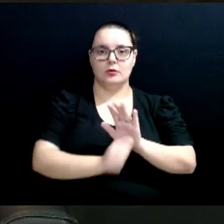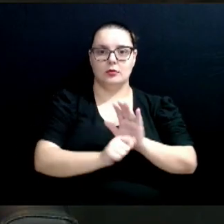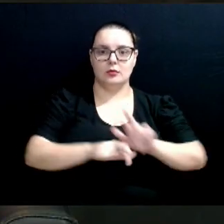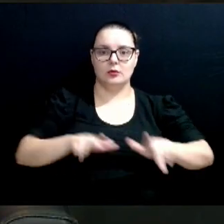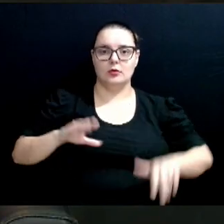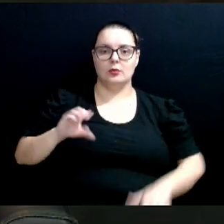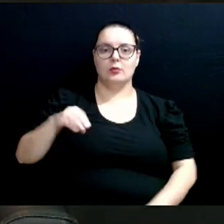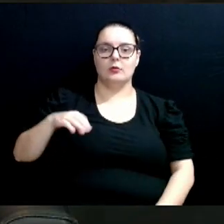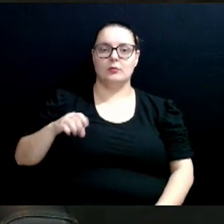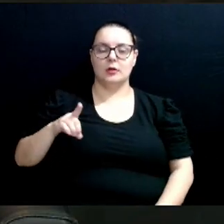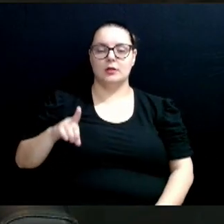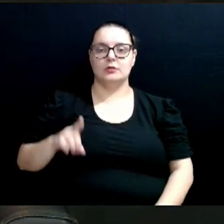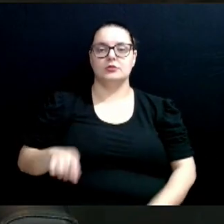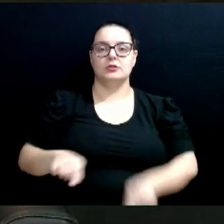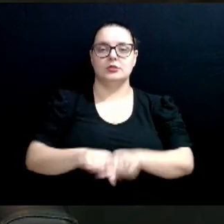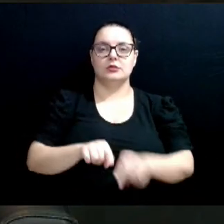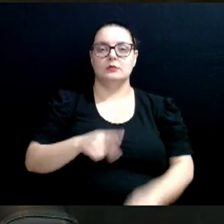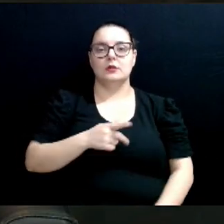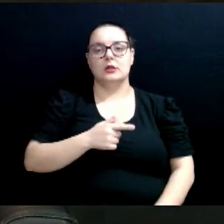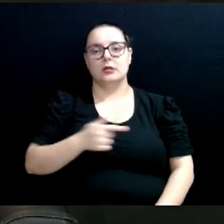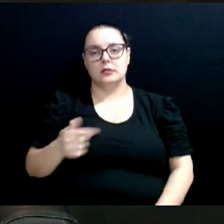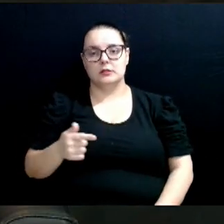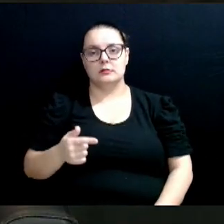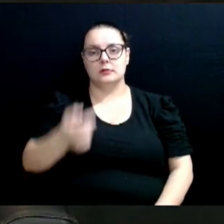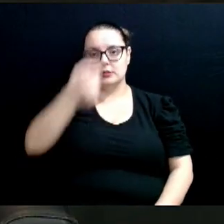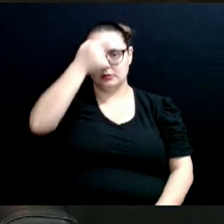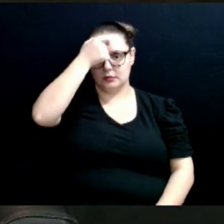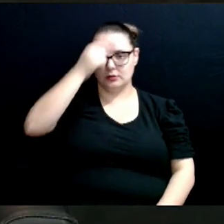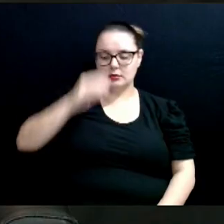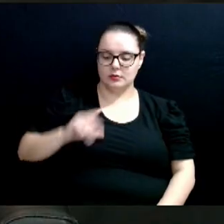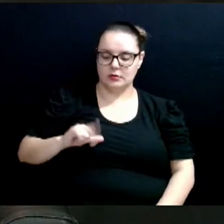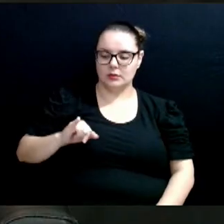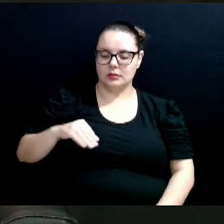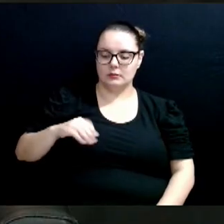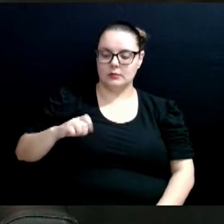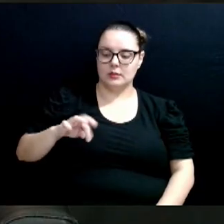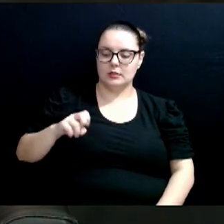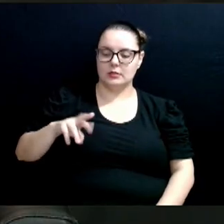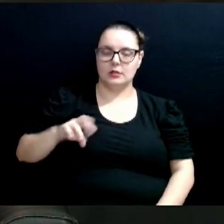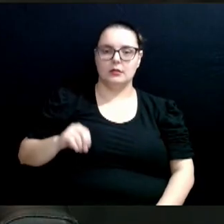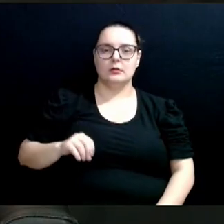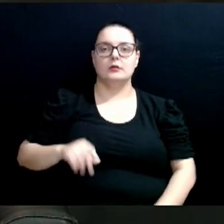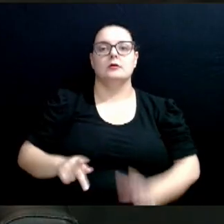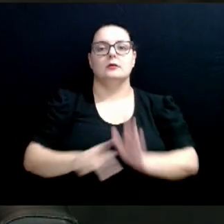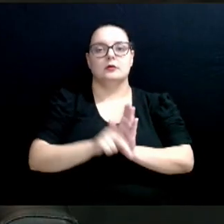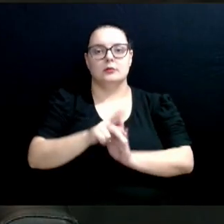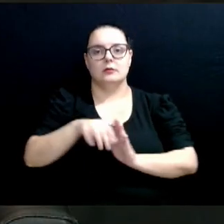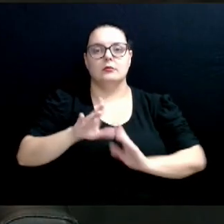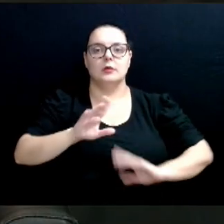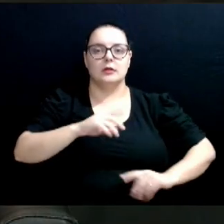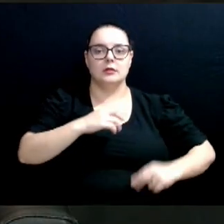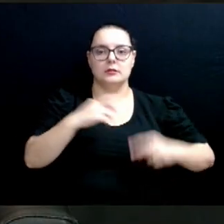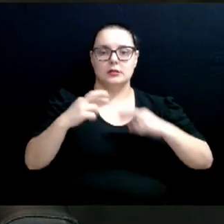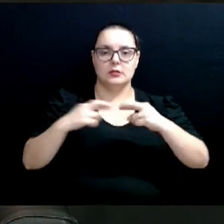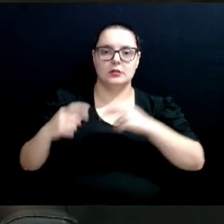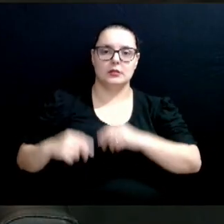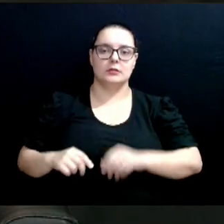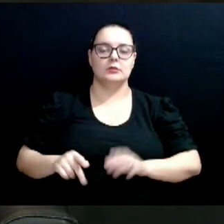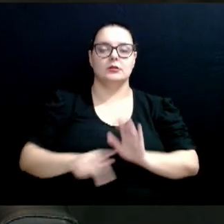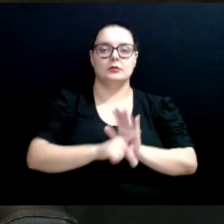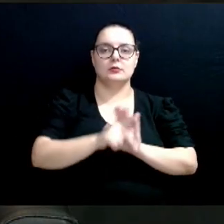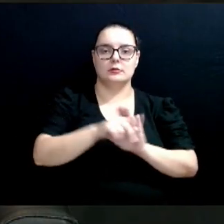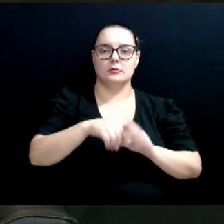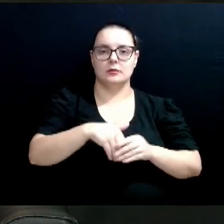Semana de Conscientização sobre o Climatério. São 2 projetos, mais projetos serão analisados e votados também, mas a gente destaca esses